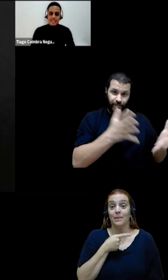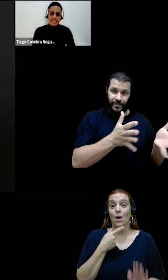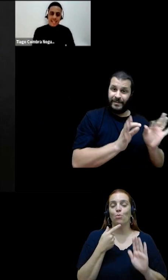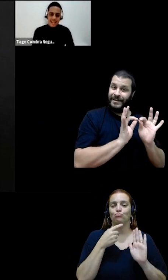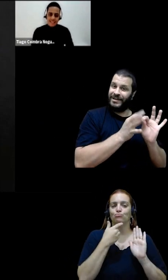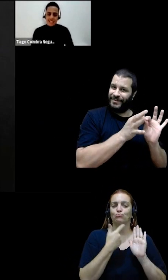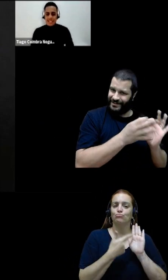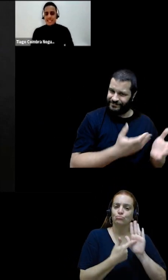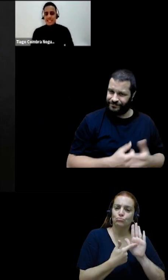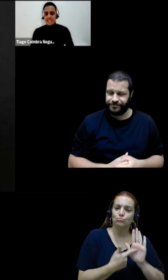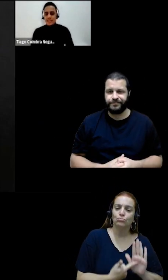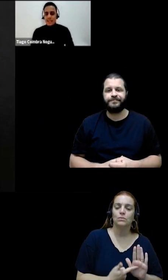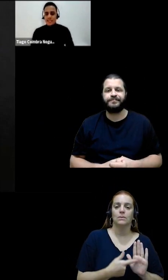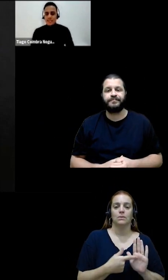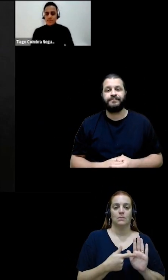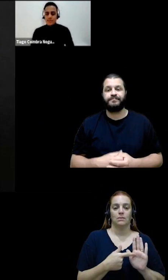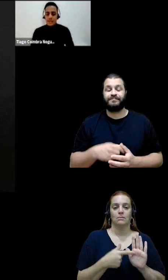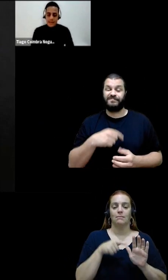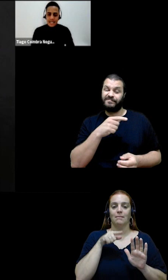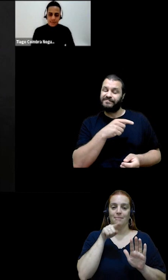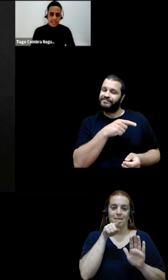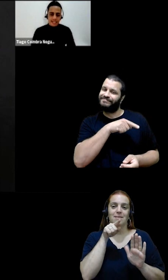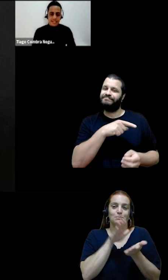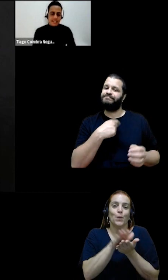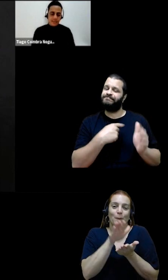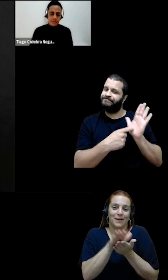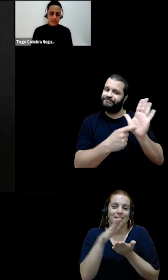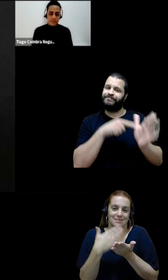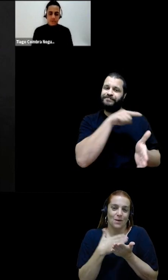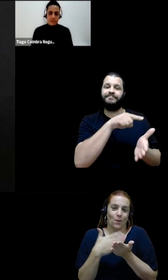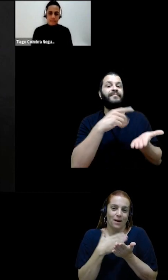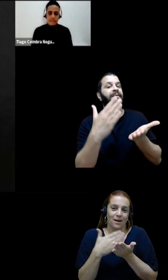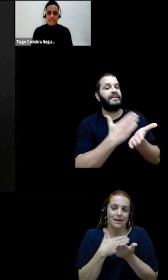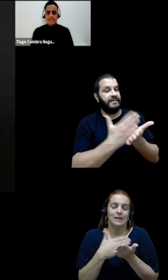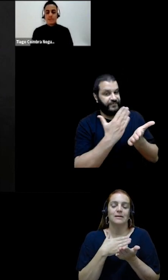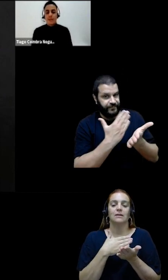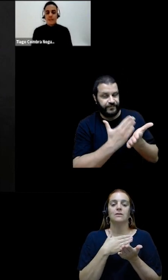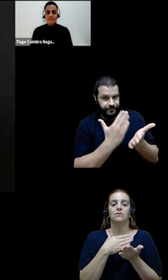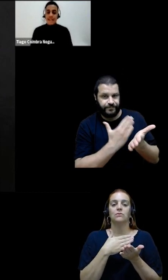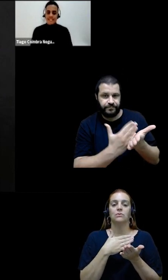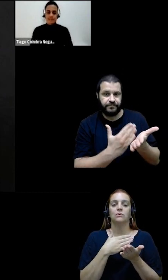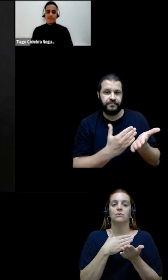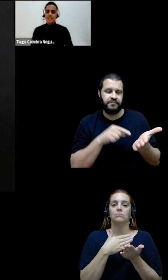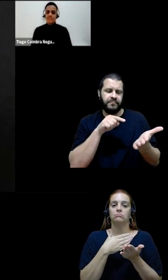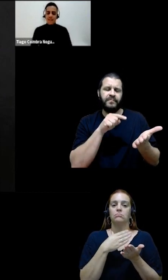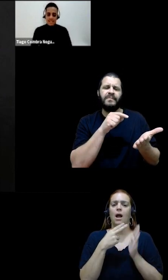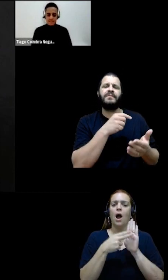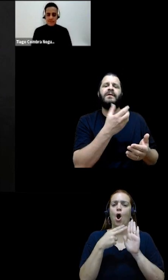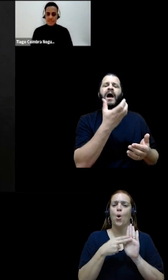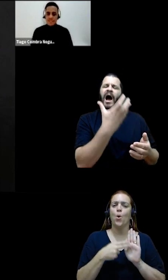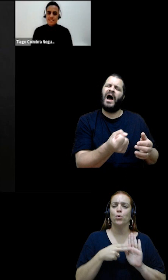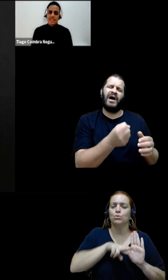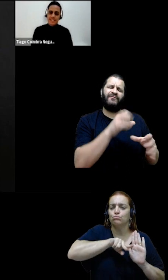eles descrevem que o trabalho, né, em si, a publicação, traz a autoria de